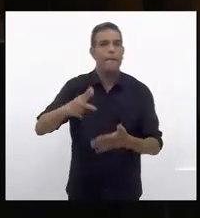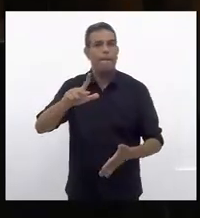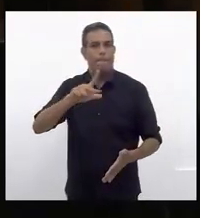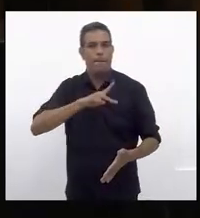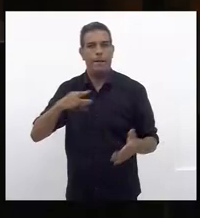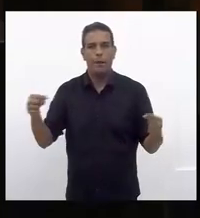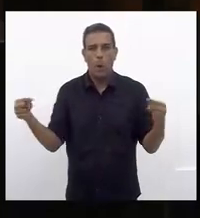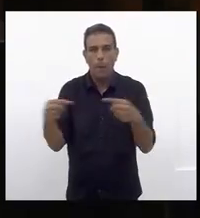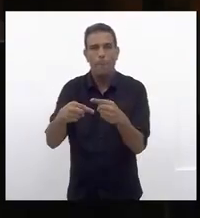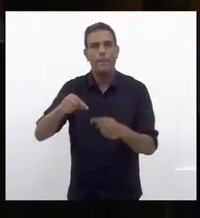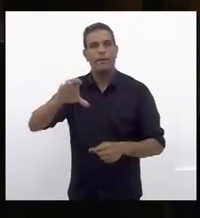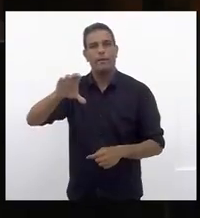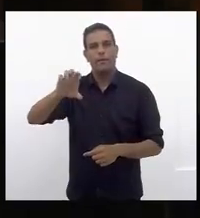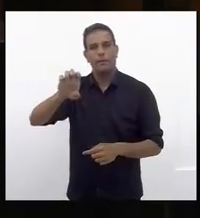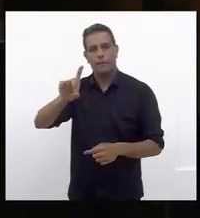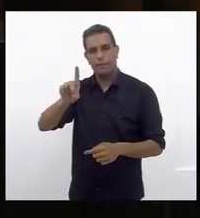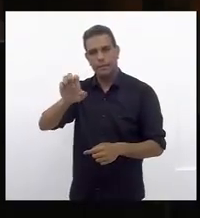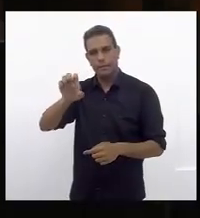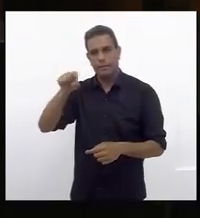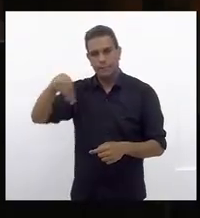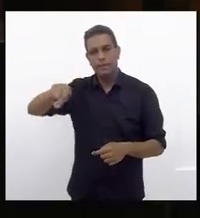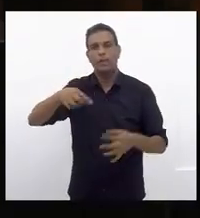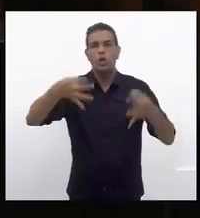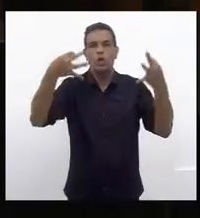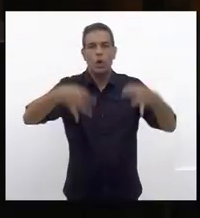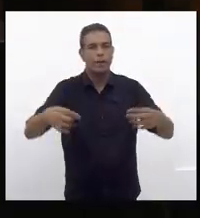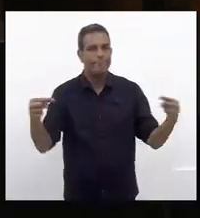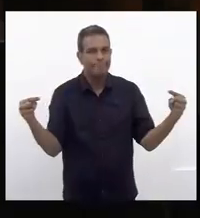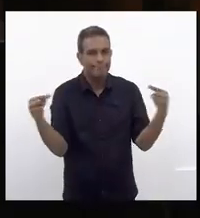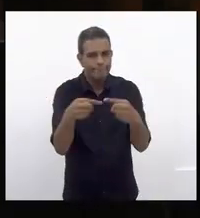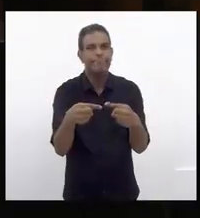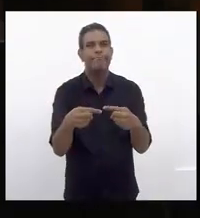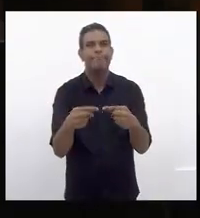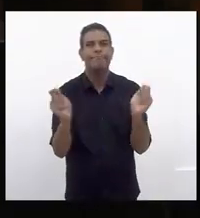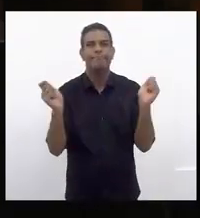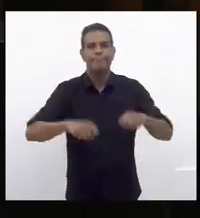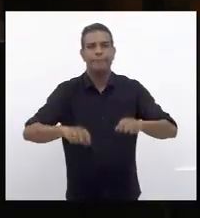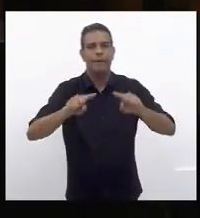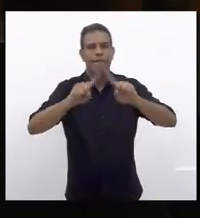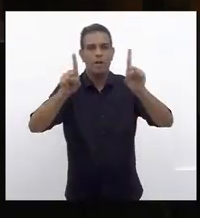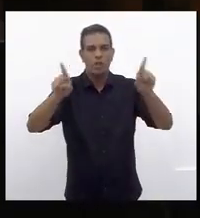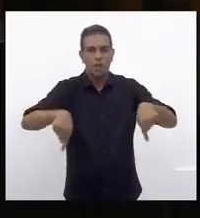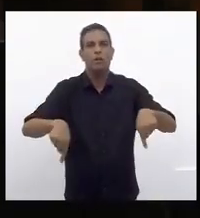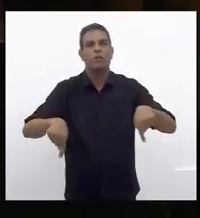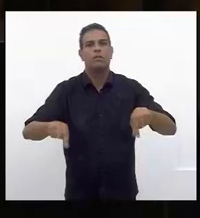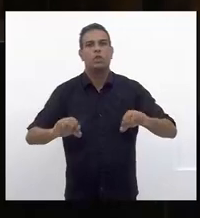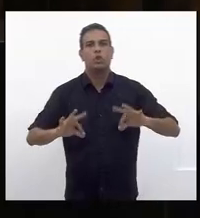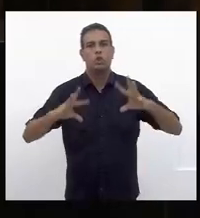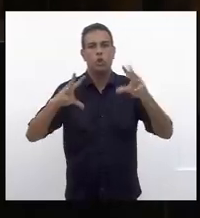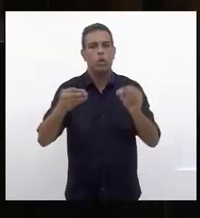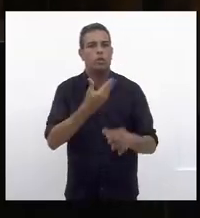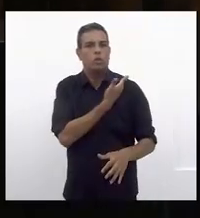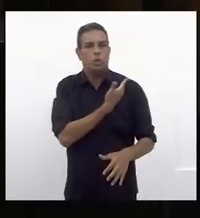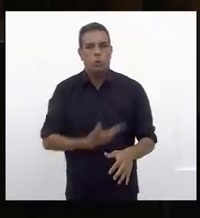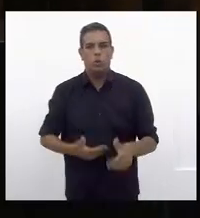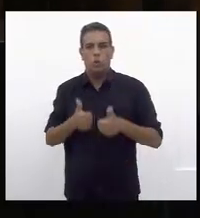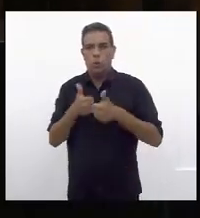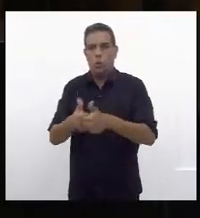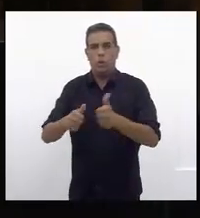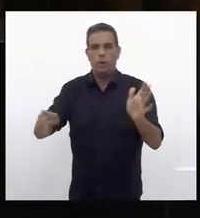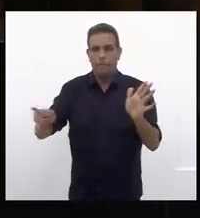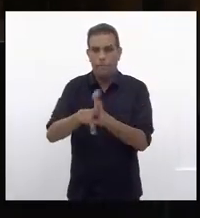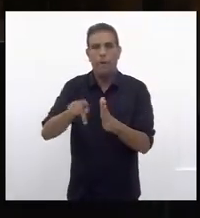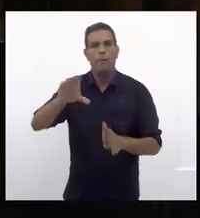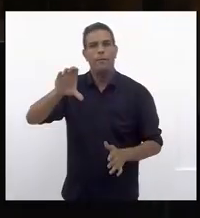SEDAI. Faz justiça aos empregados públicos do quadro permanente da